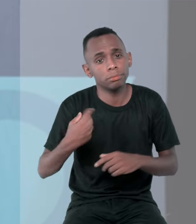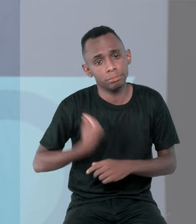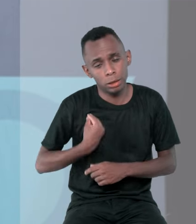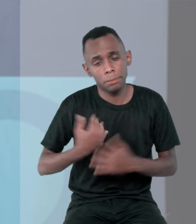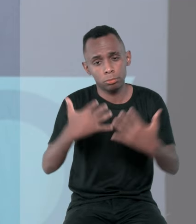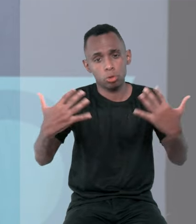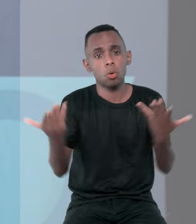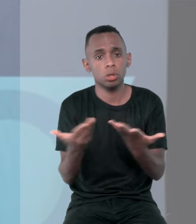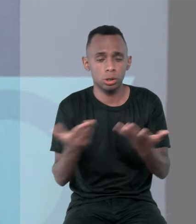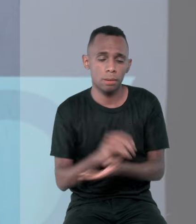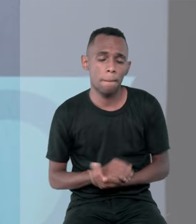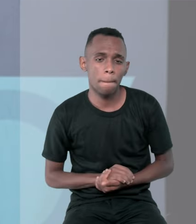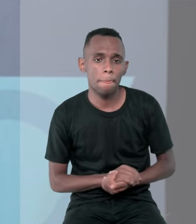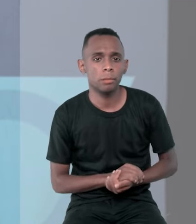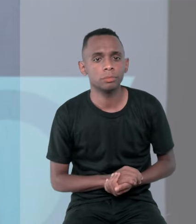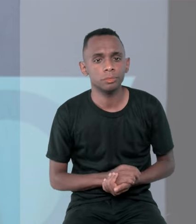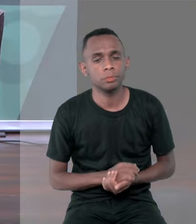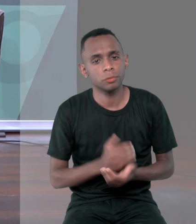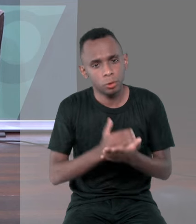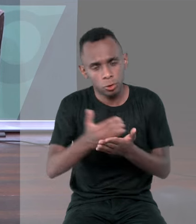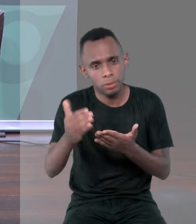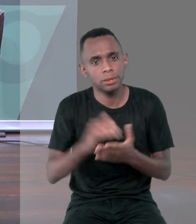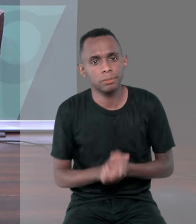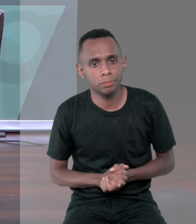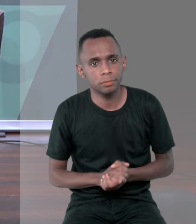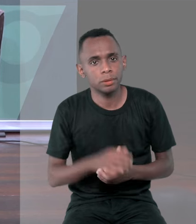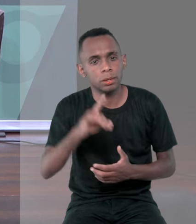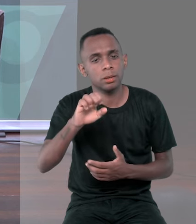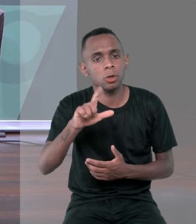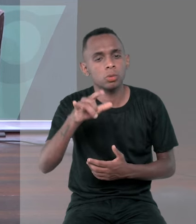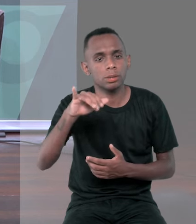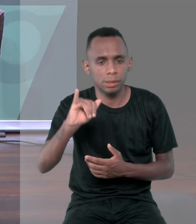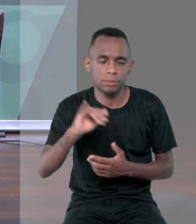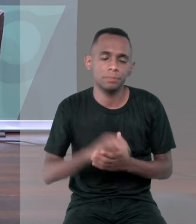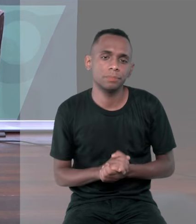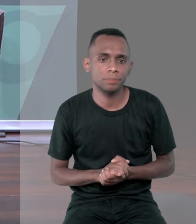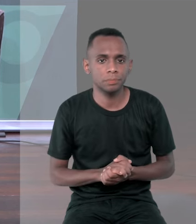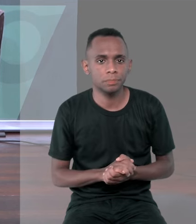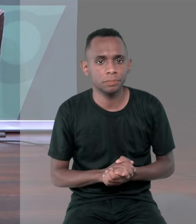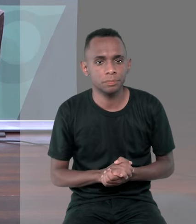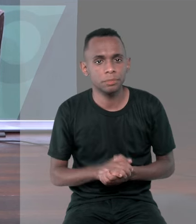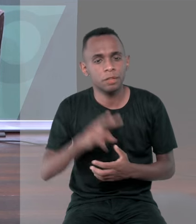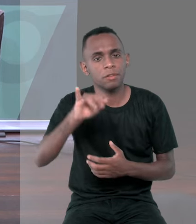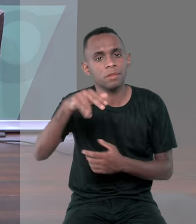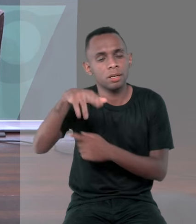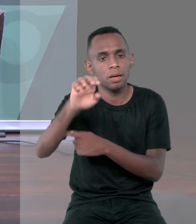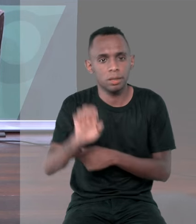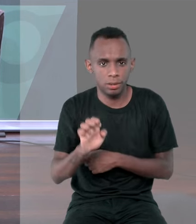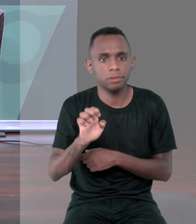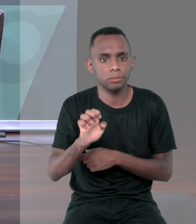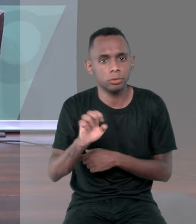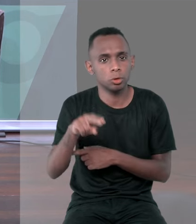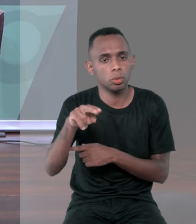hoje. Vou começar. Delci Cristina Martins Alves. Viviane de Lima